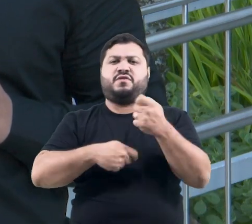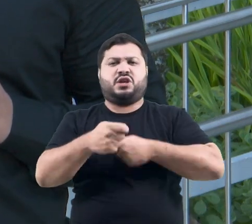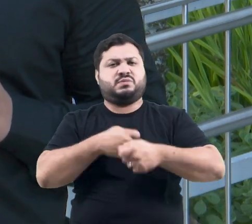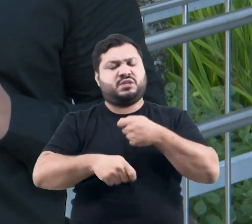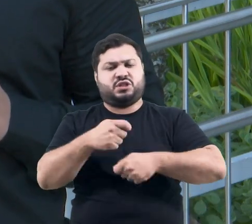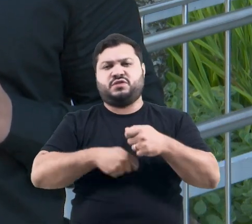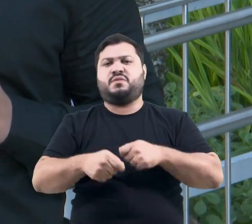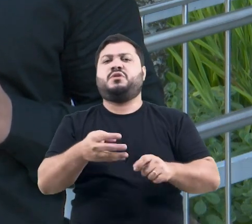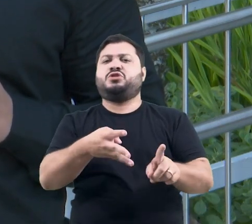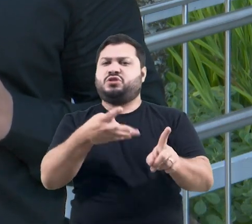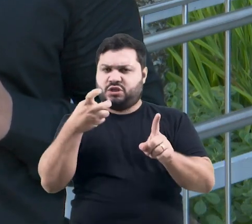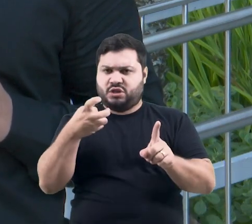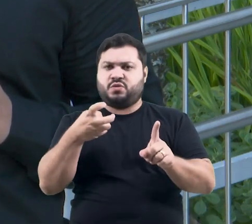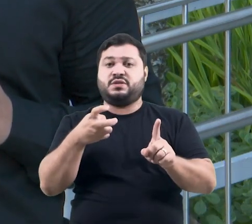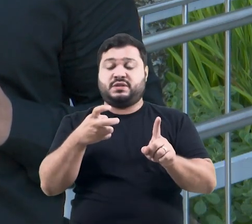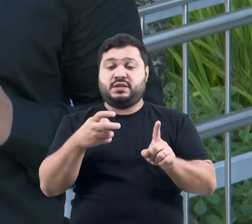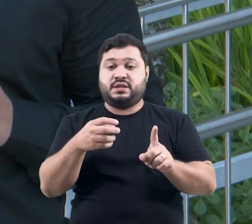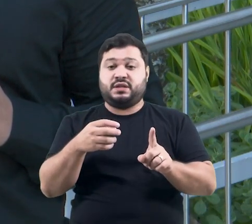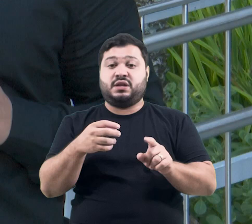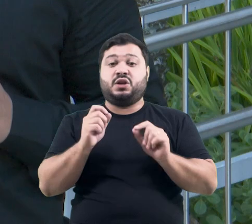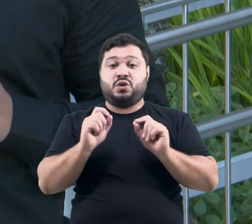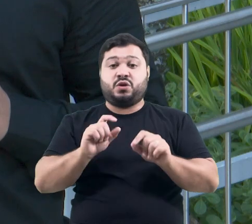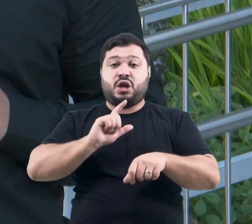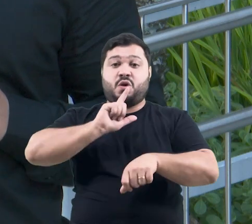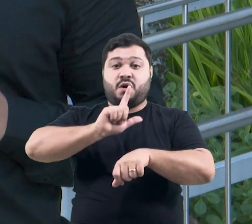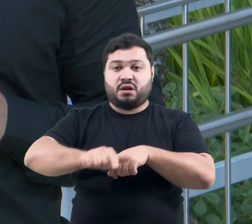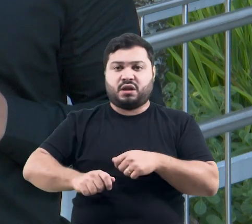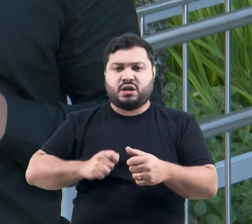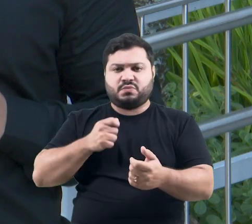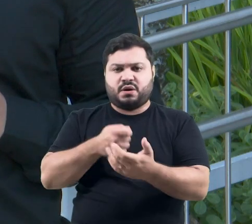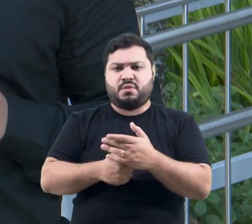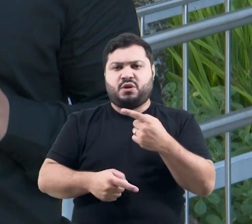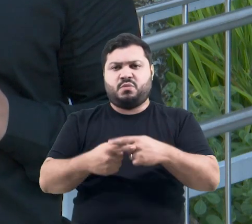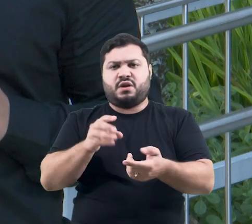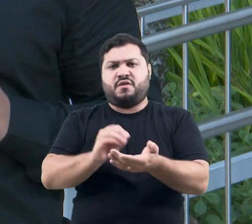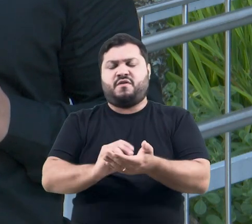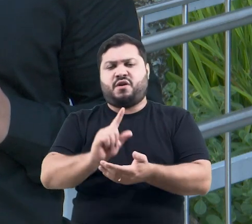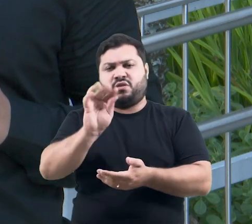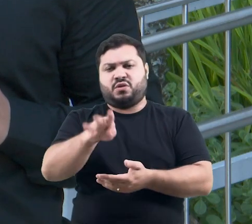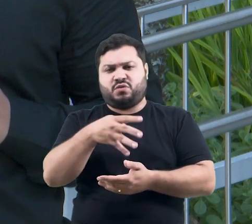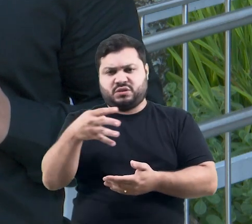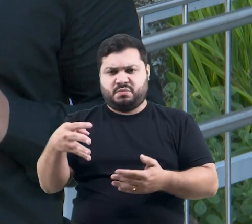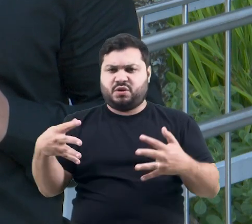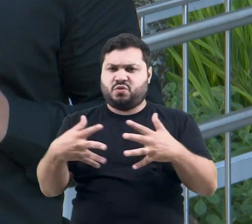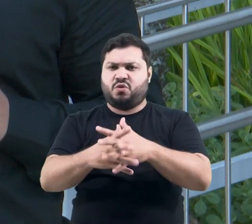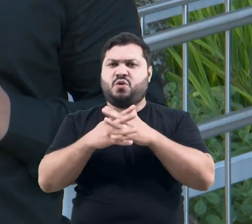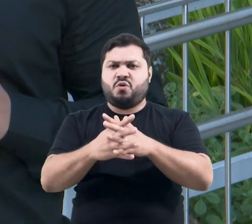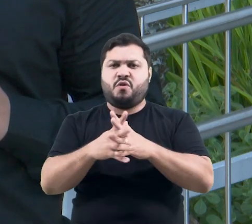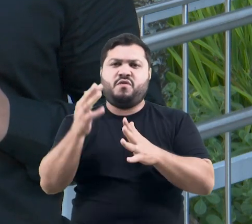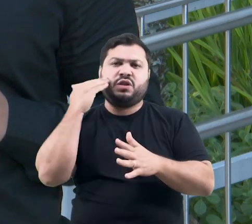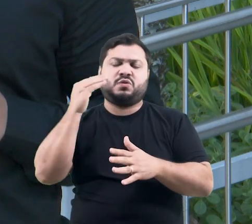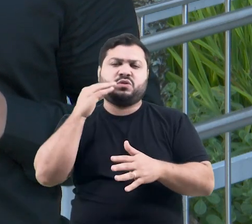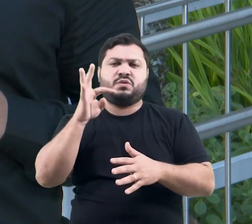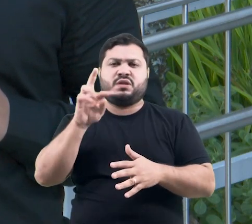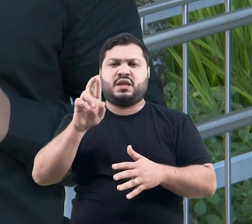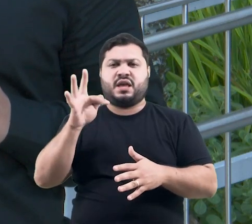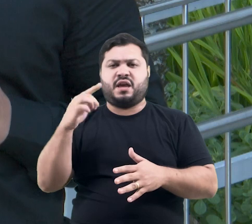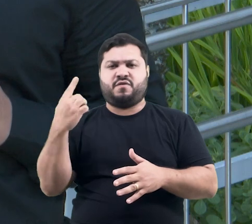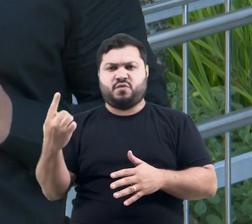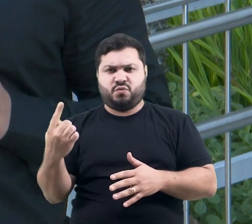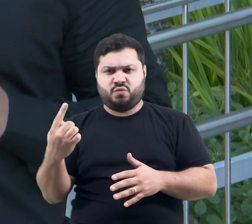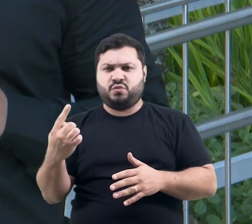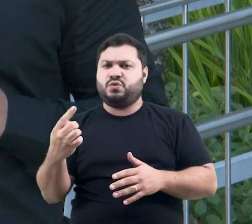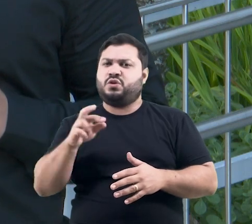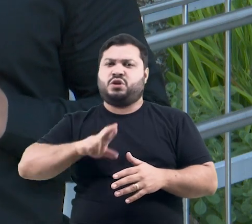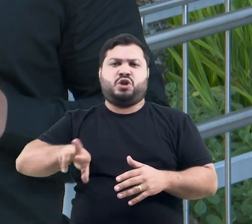dívida foi administrativamente reconhecida e considerou que o atraso no pagamento por falta de orçamento conflita com o entendimento